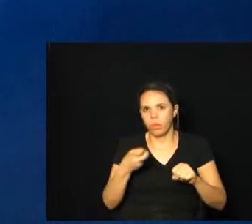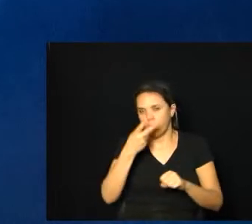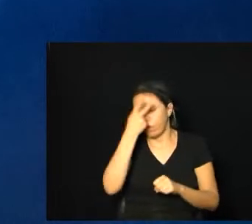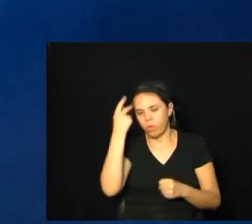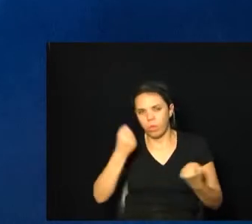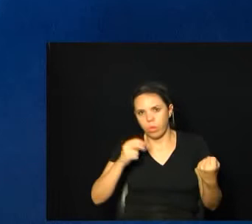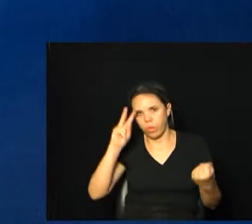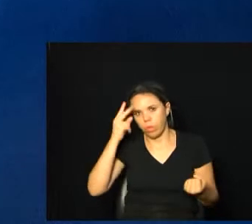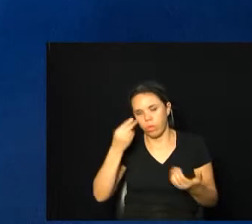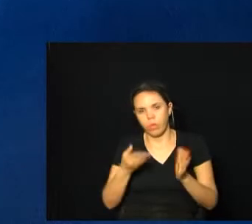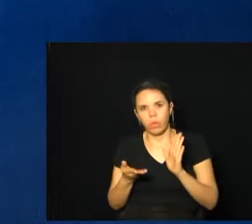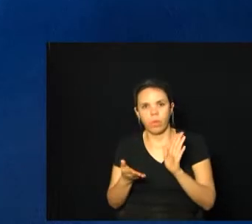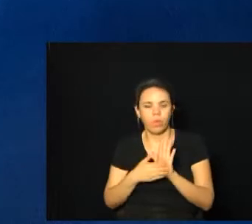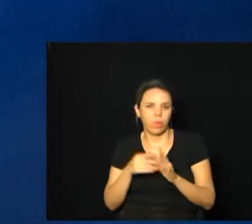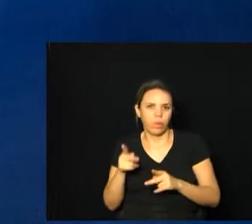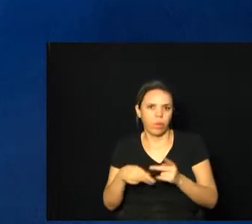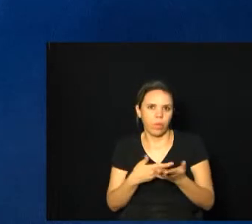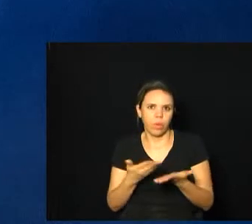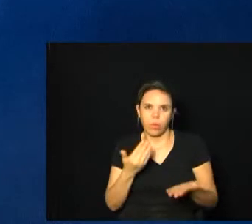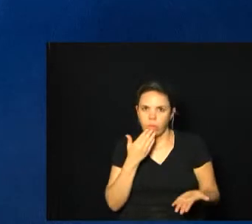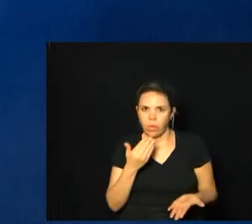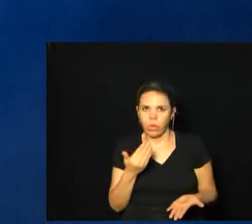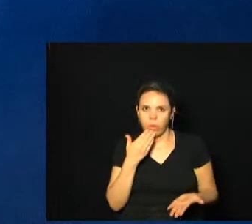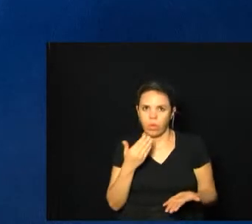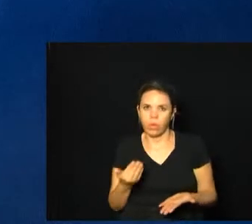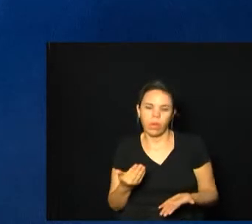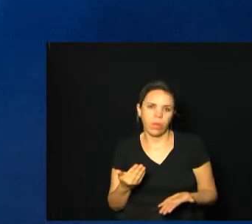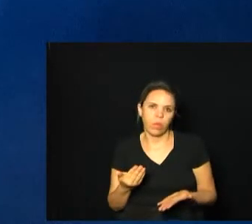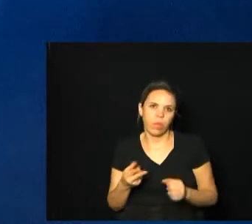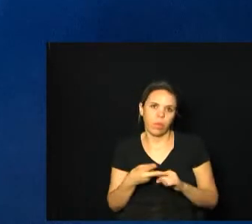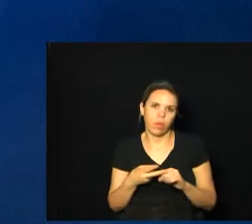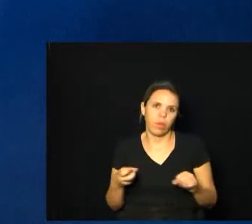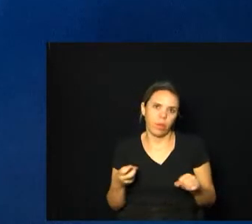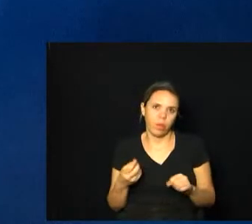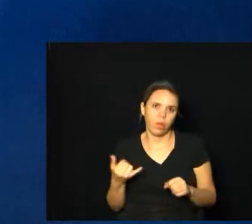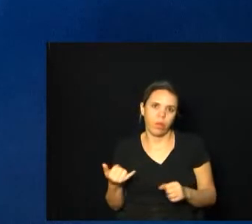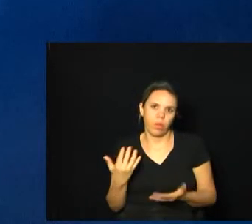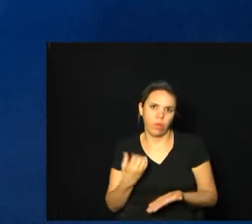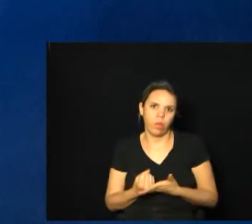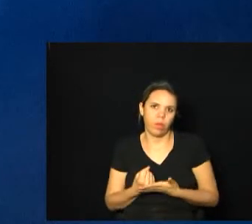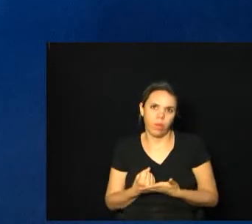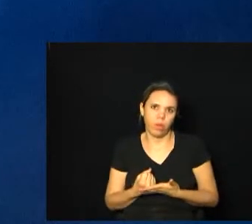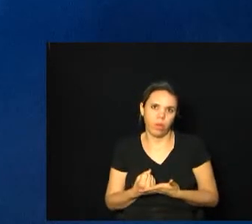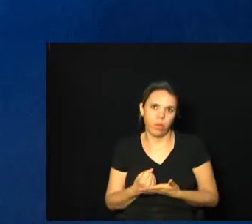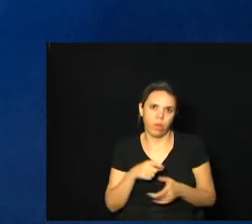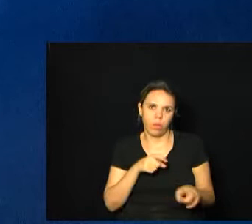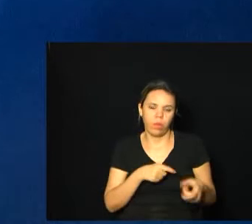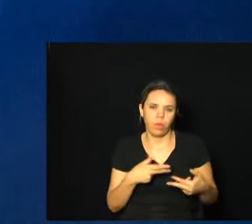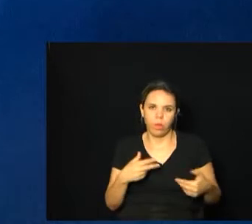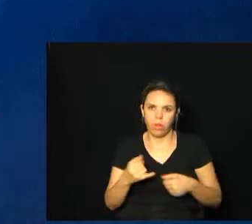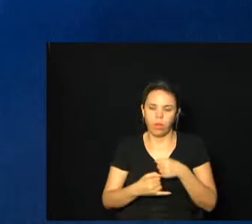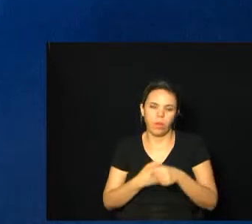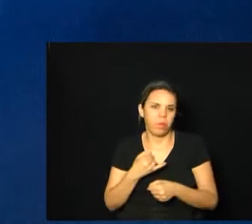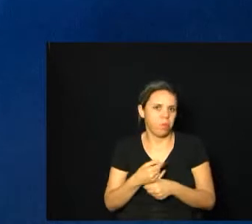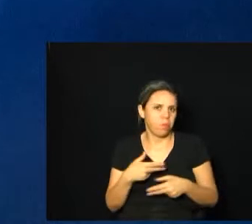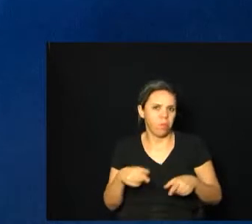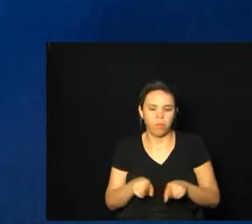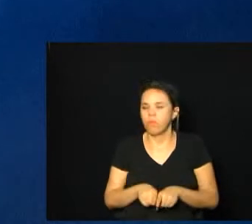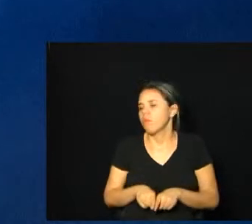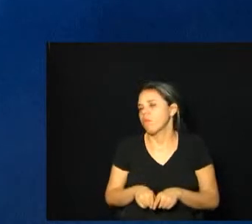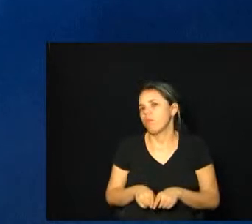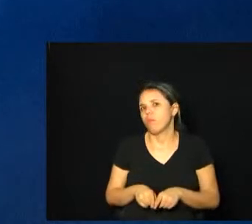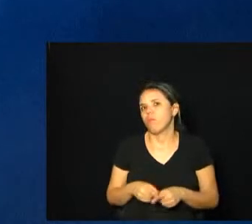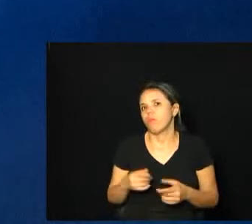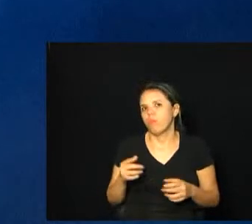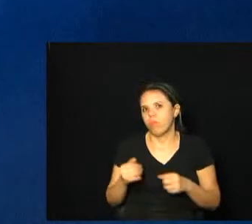passageiros oferecido e solicitado exclusivamente por aplicativos, sítios ou plataformas tecnológicas